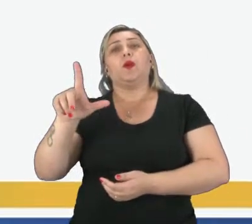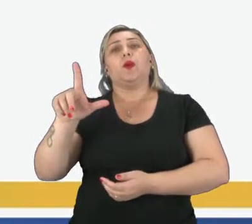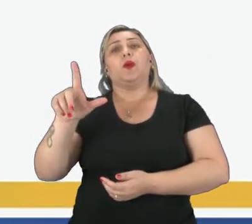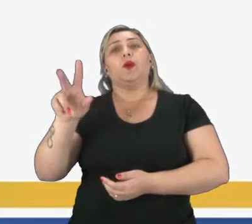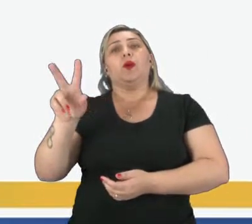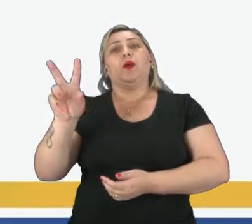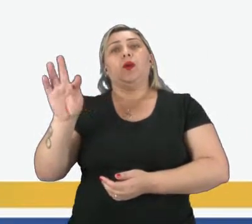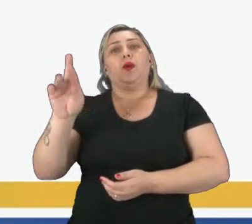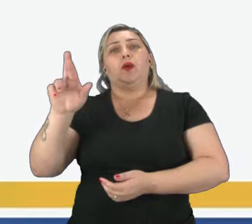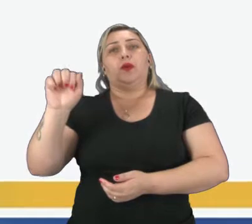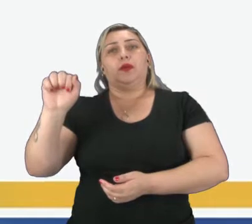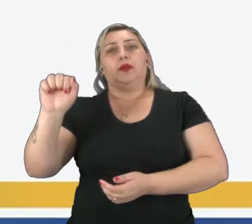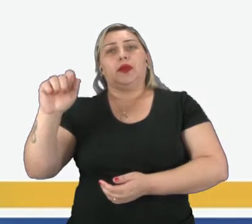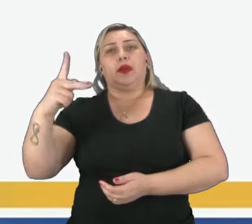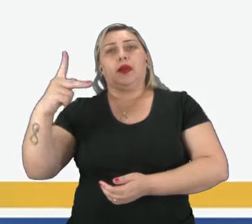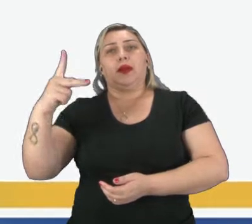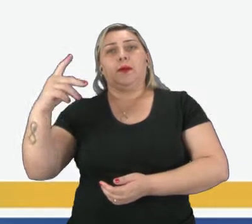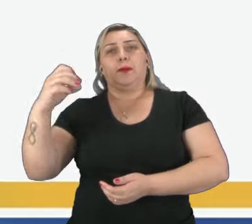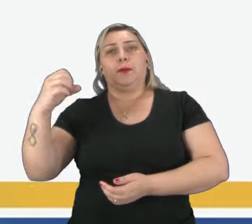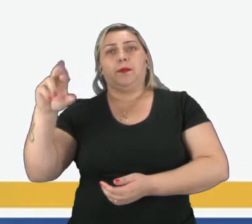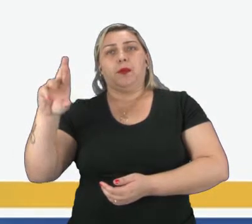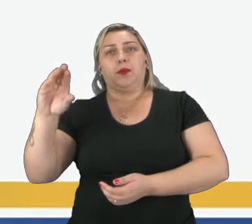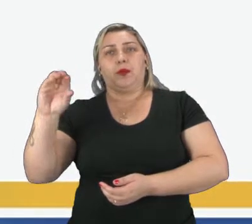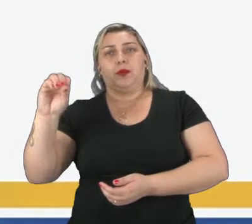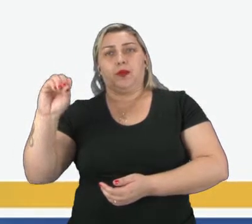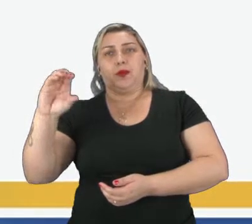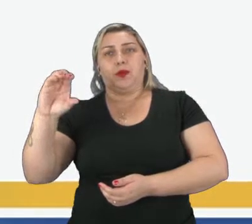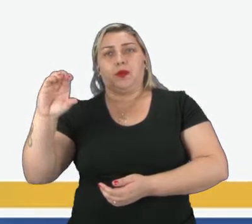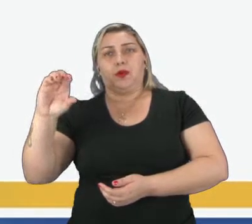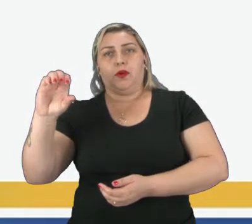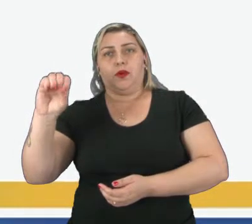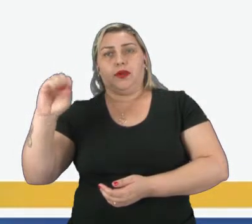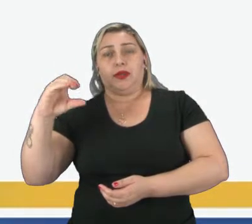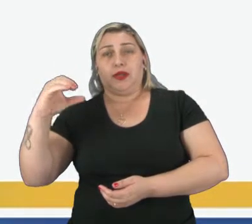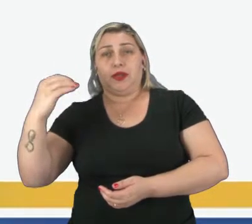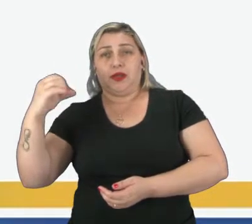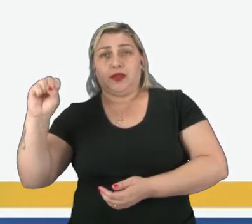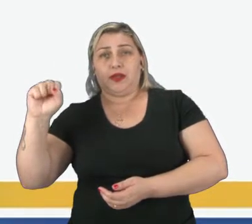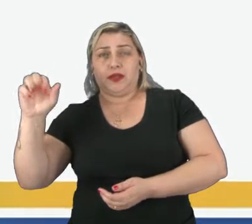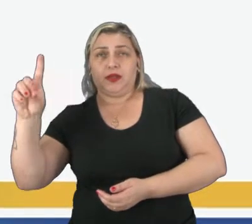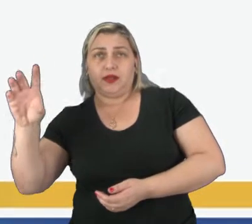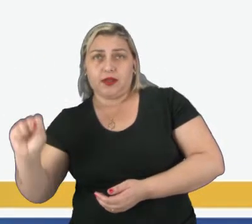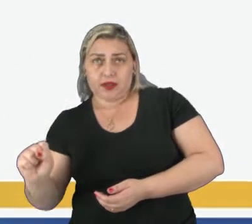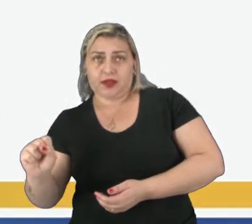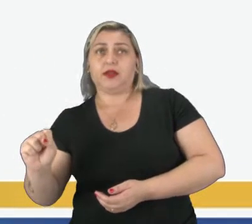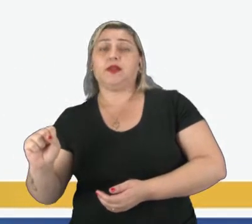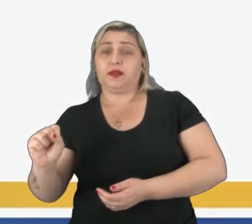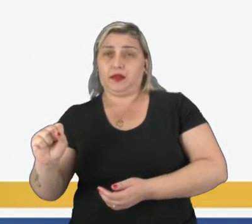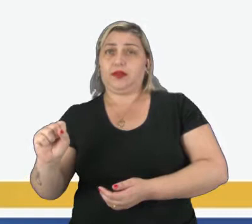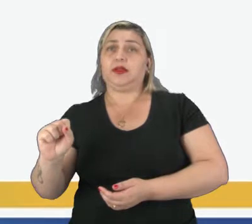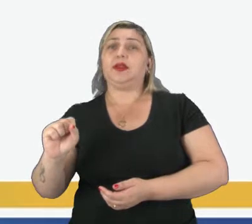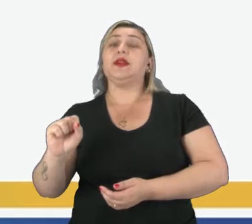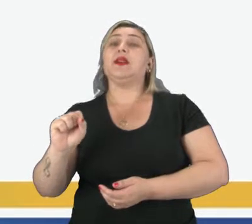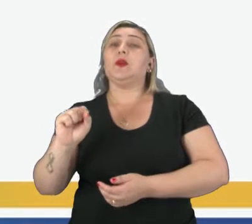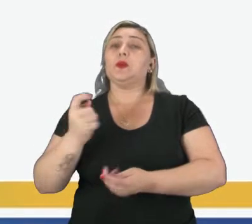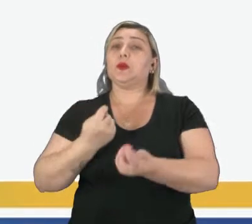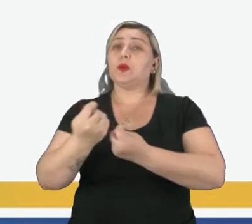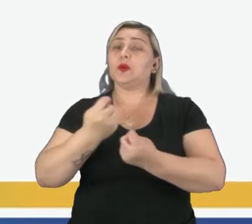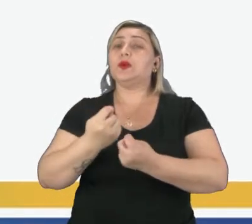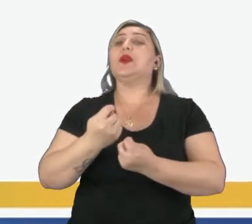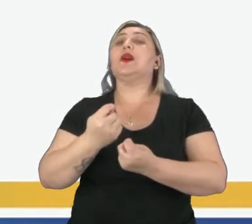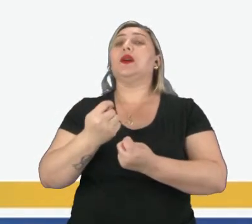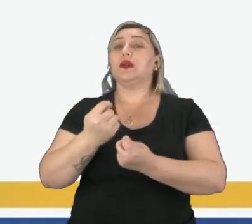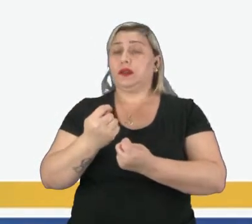ultraprocessados, eles podem comprometer os mecanismos que sinalizam a saciedade e controlam o